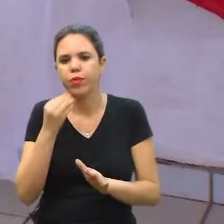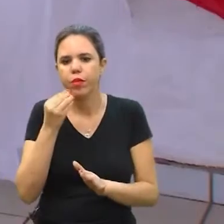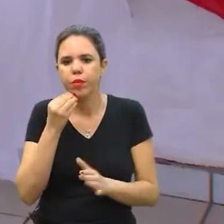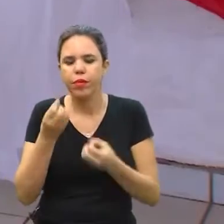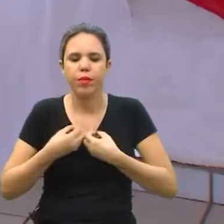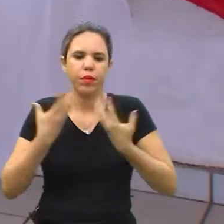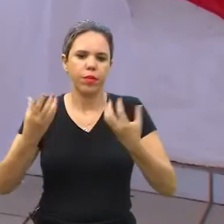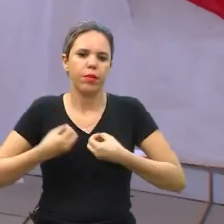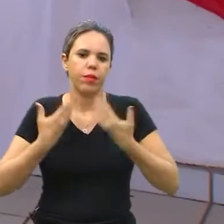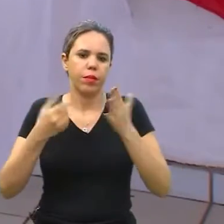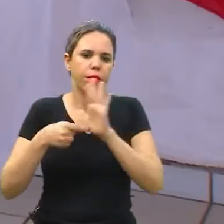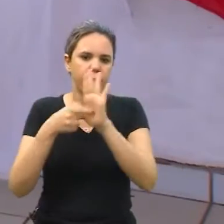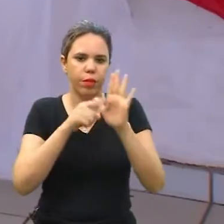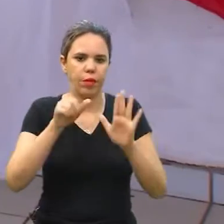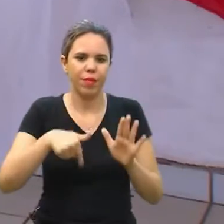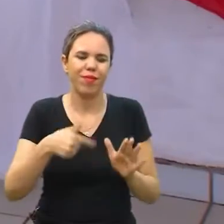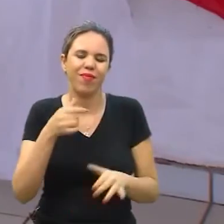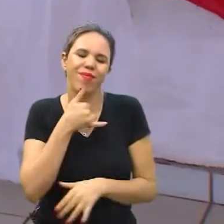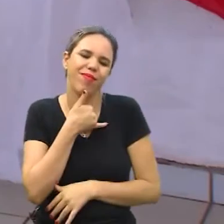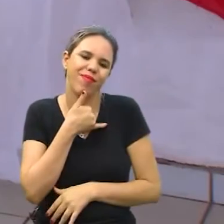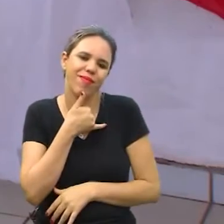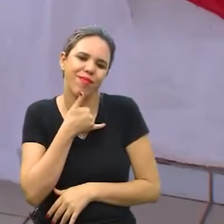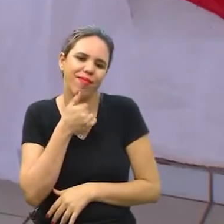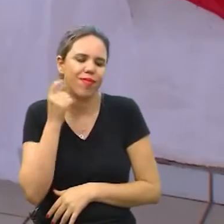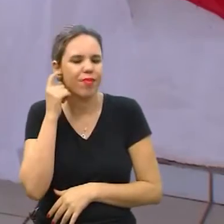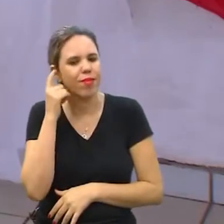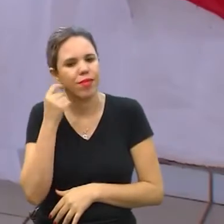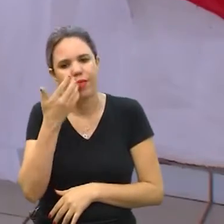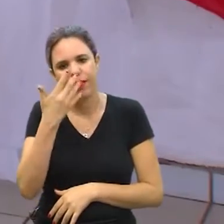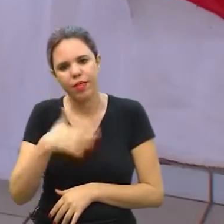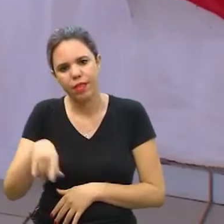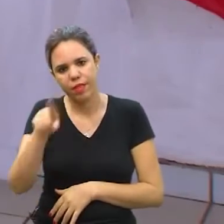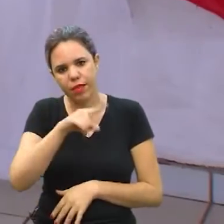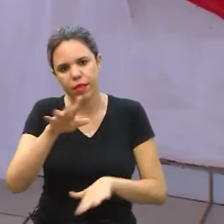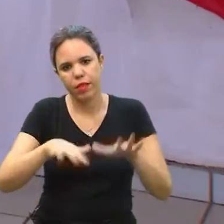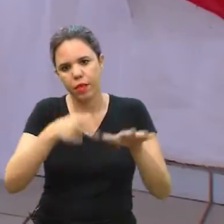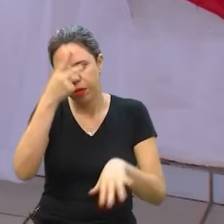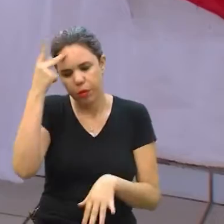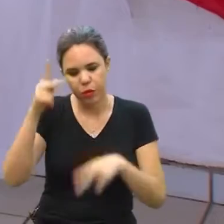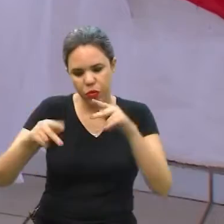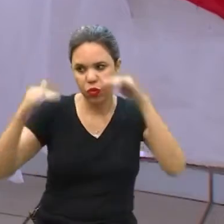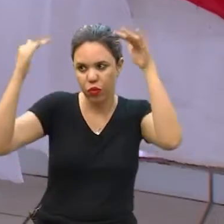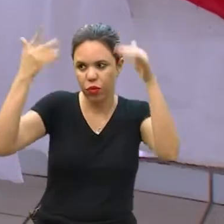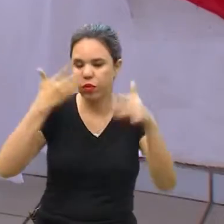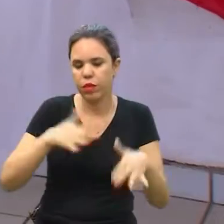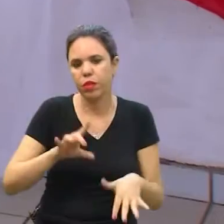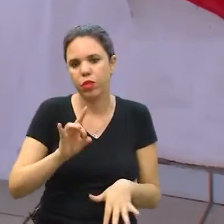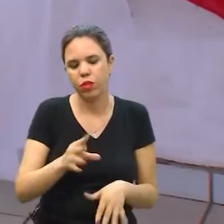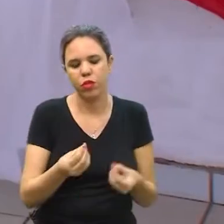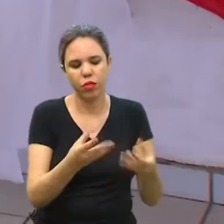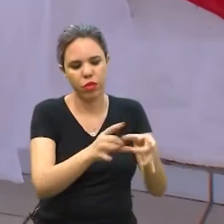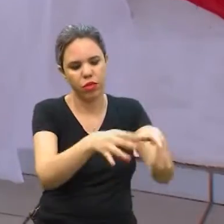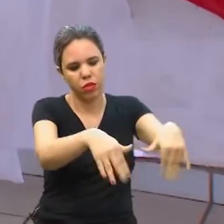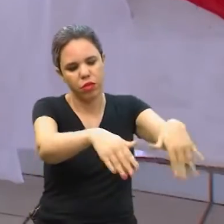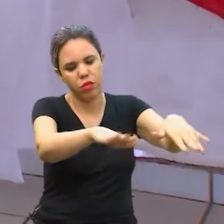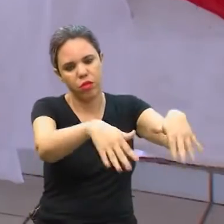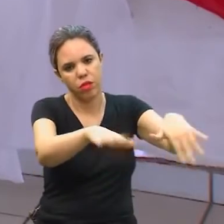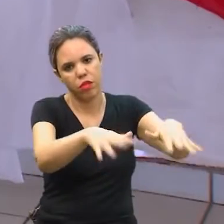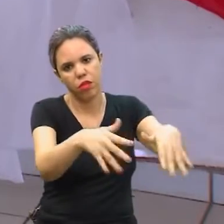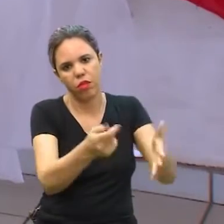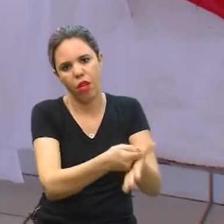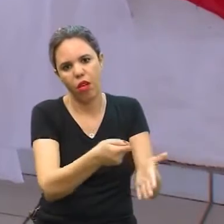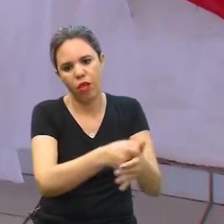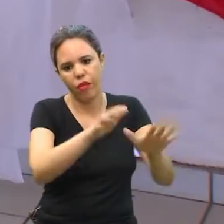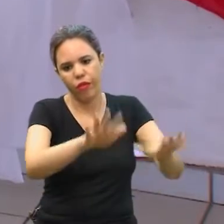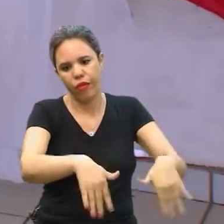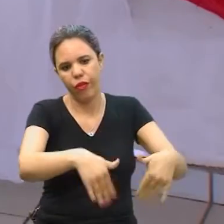se expressar. Isso é triste, porque criança, muitas pessoas adultas acham que a criança é assim, colocou a criança ali, a criança é